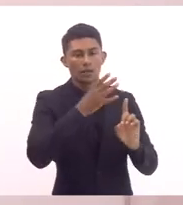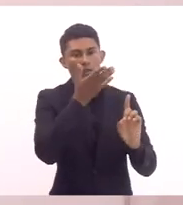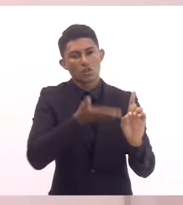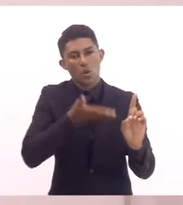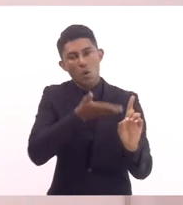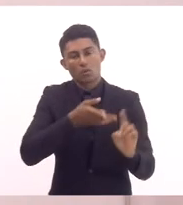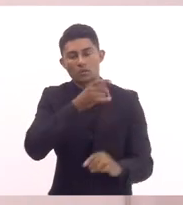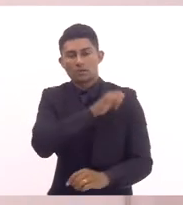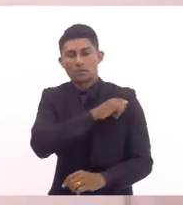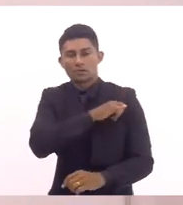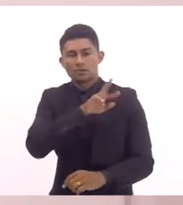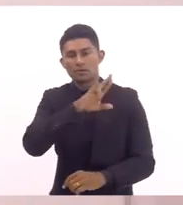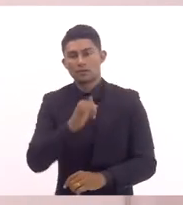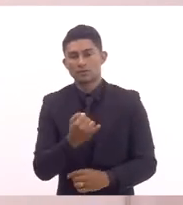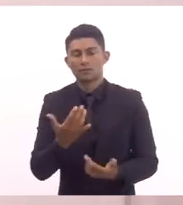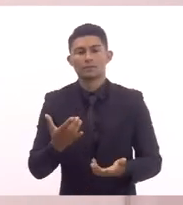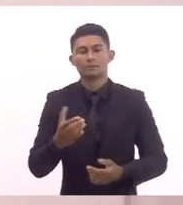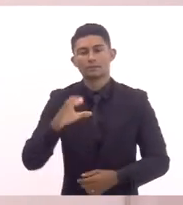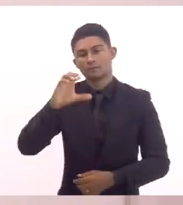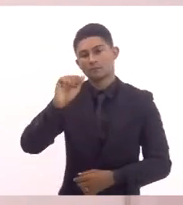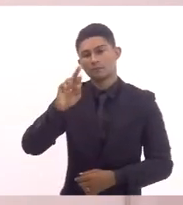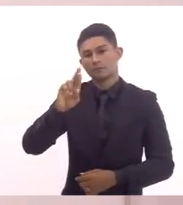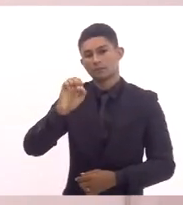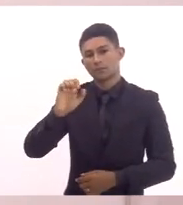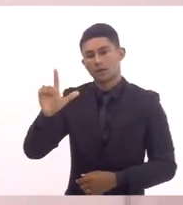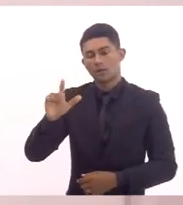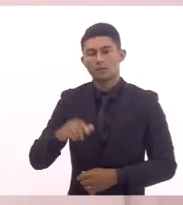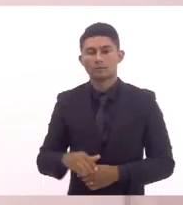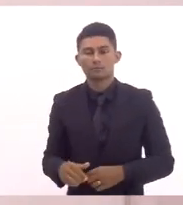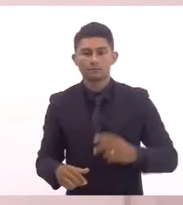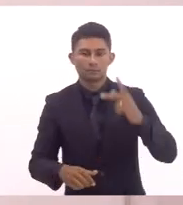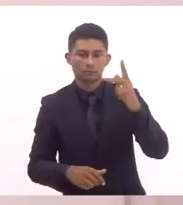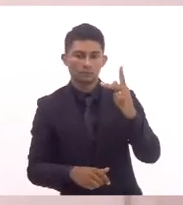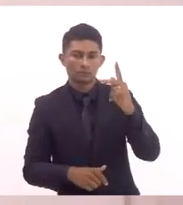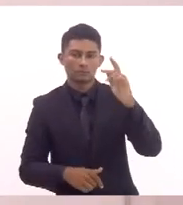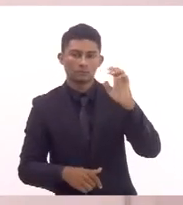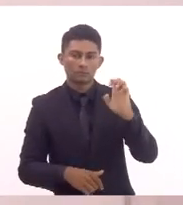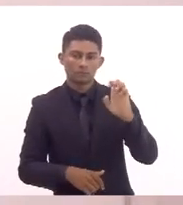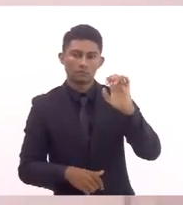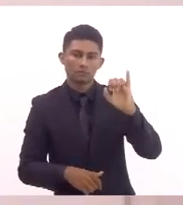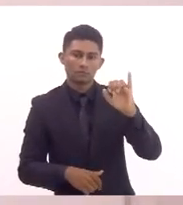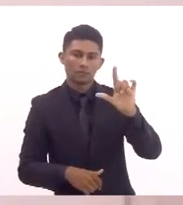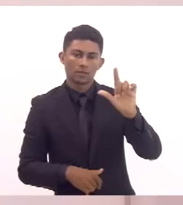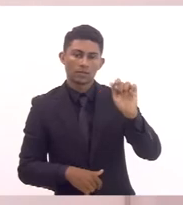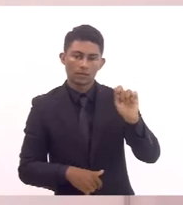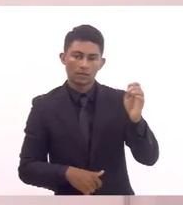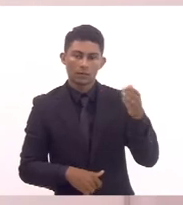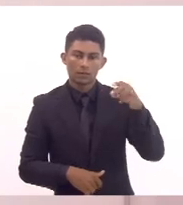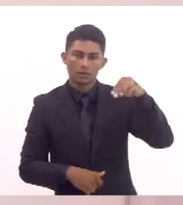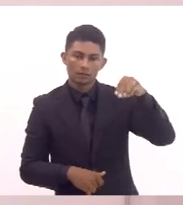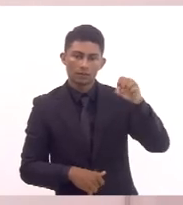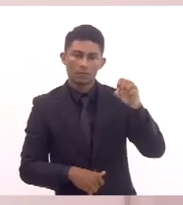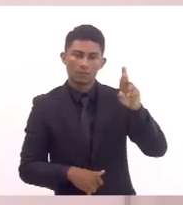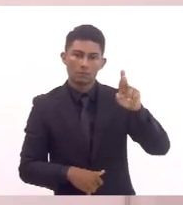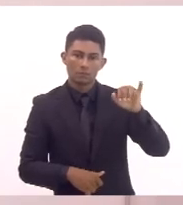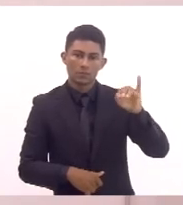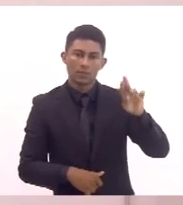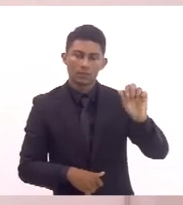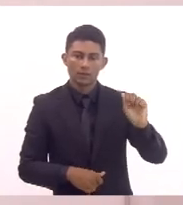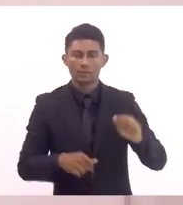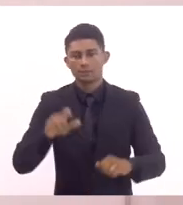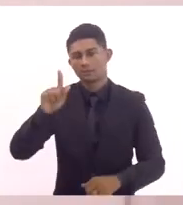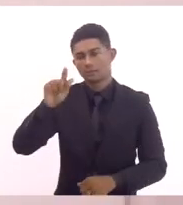Roberto Amaral Carol Lobão Keila O Moreira também